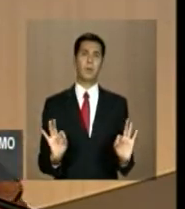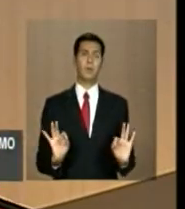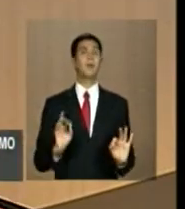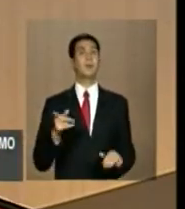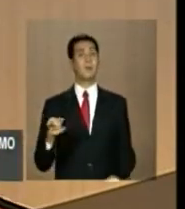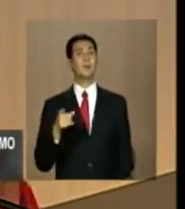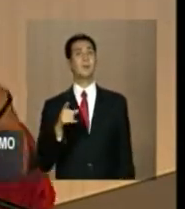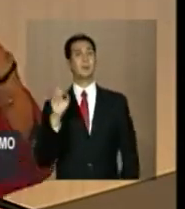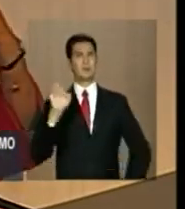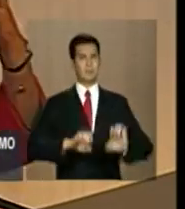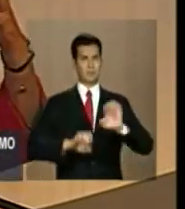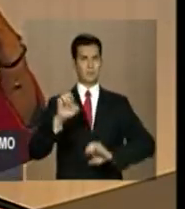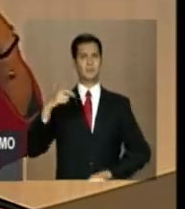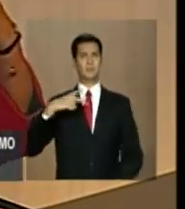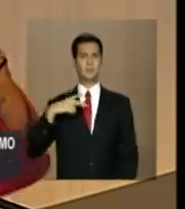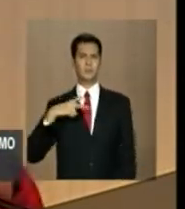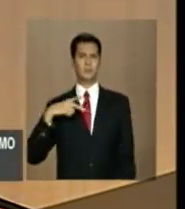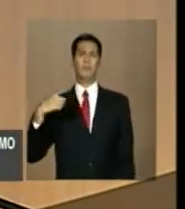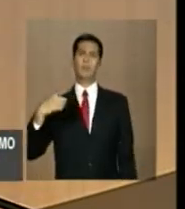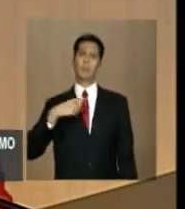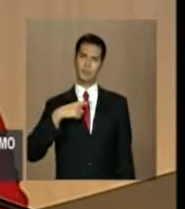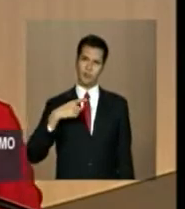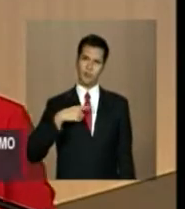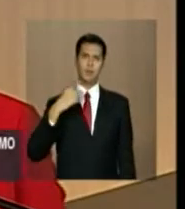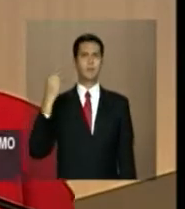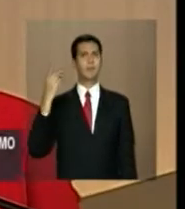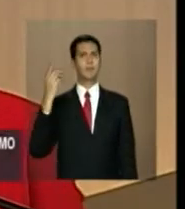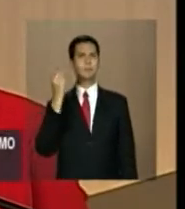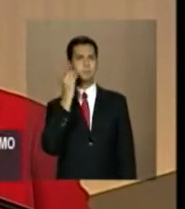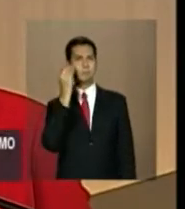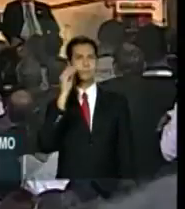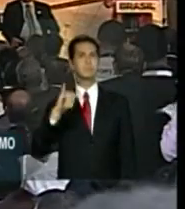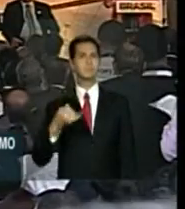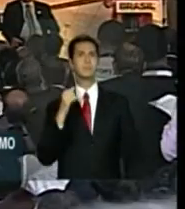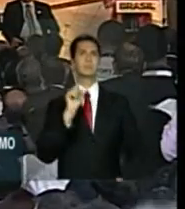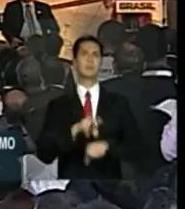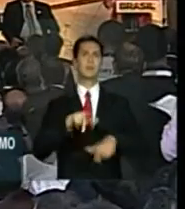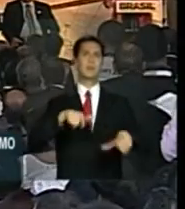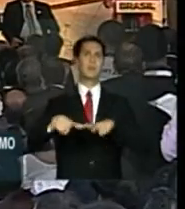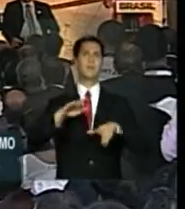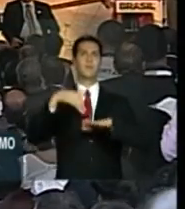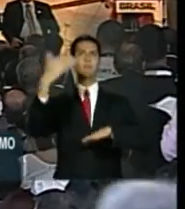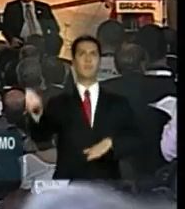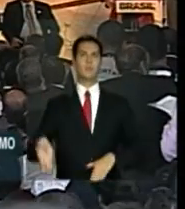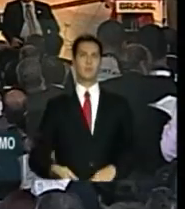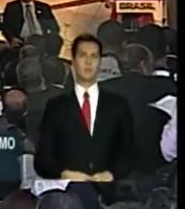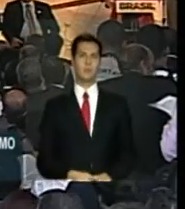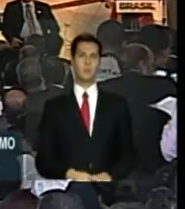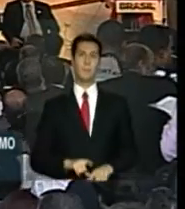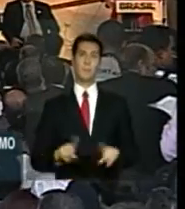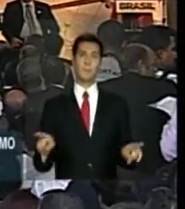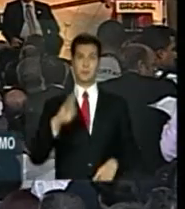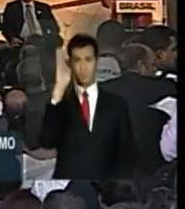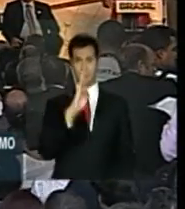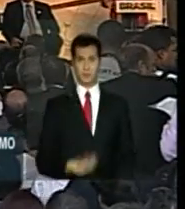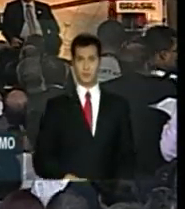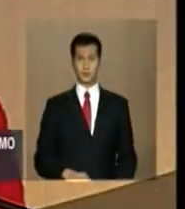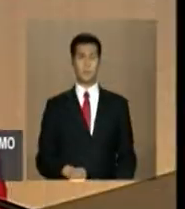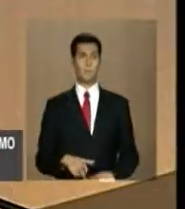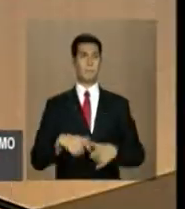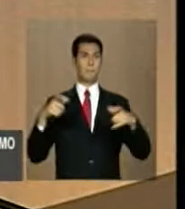teve outras oportunidades, muitas empresas puderam trabalhar no exterior. Mas o grosso do Brasil